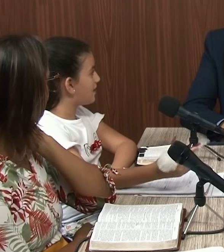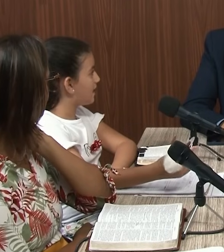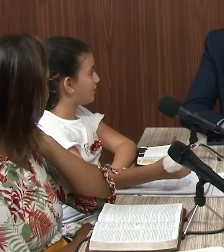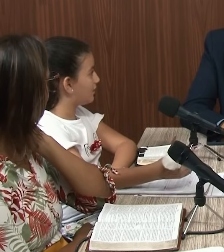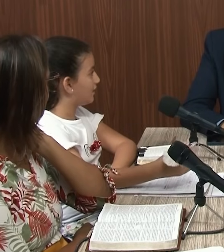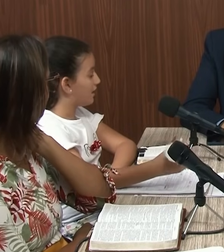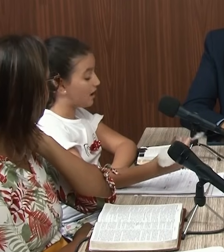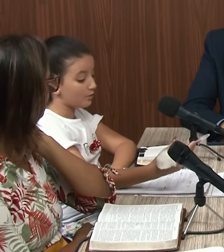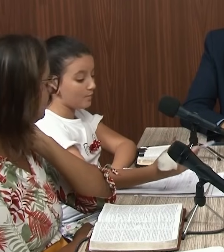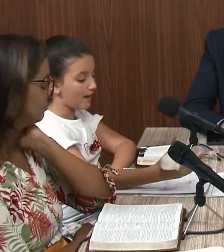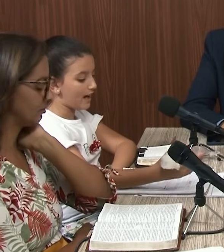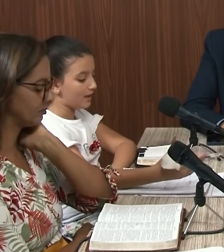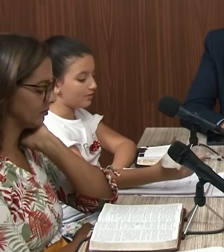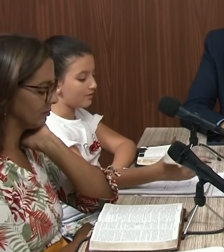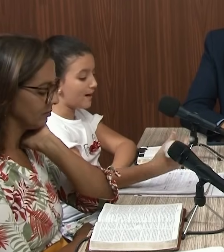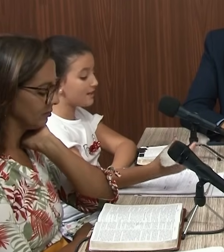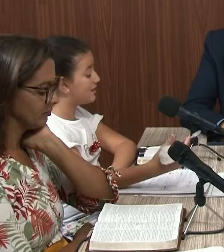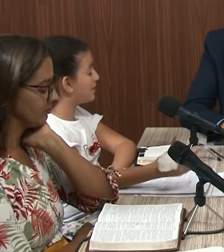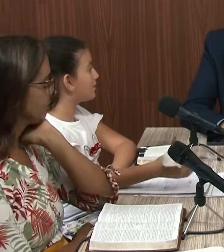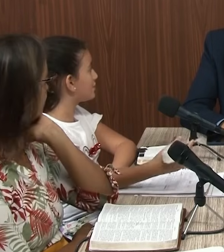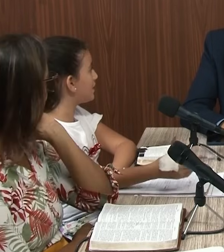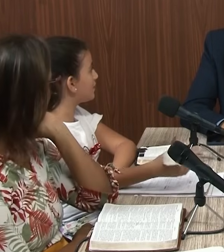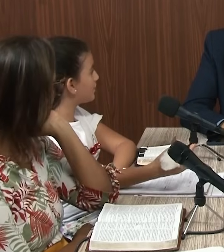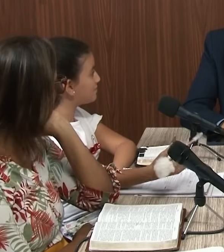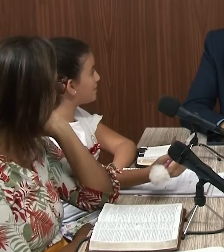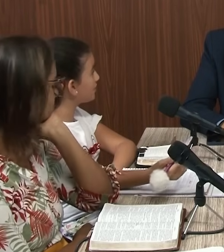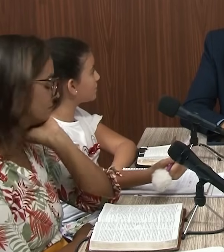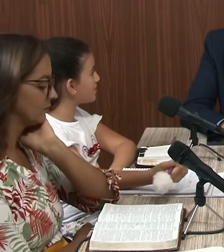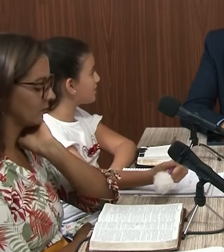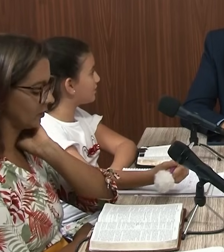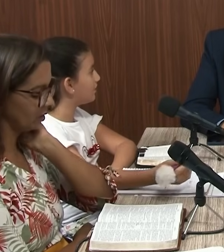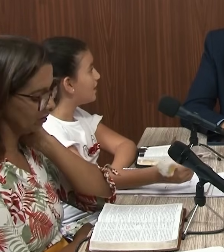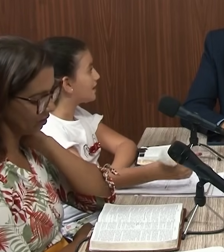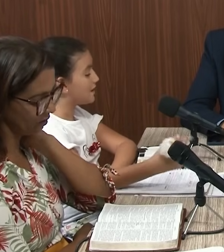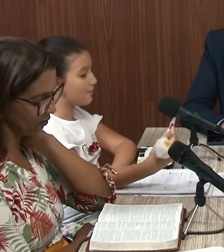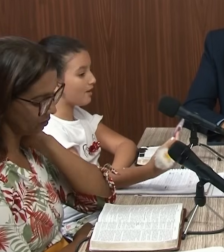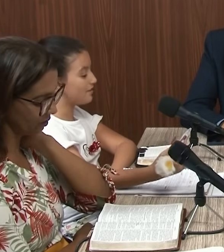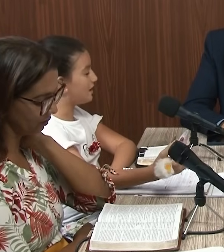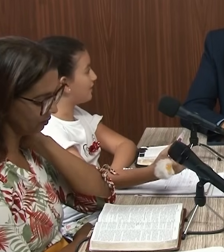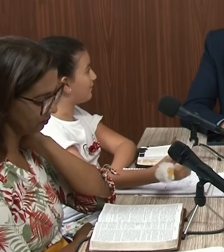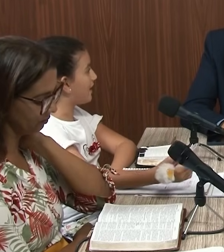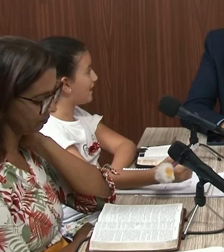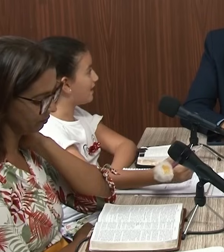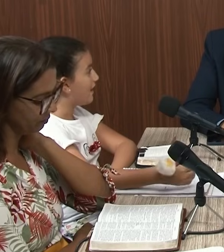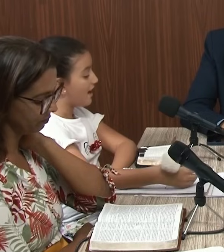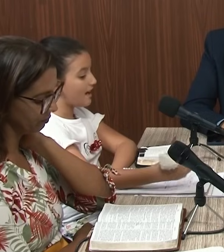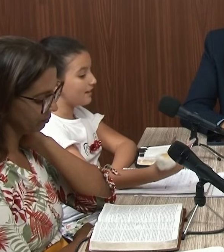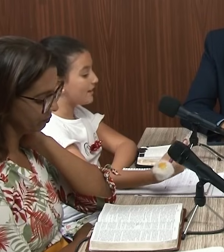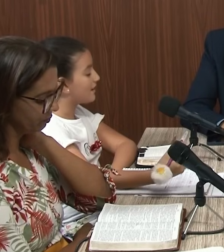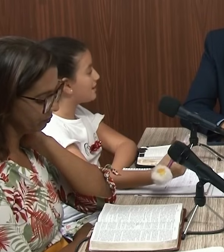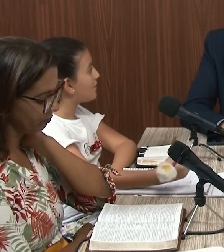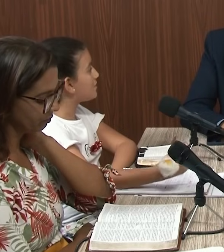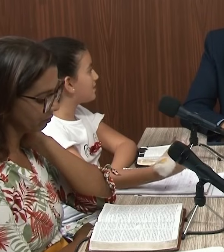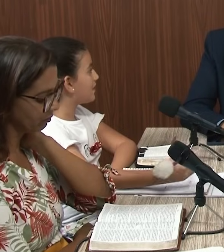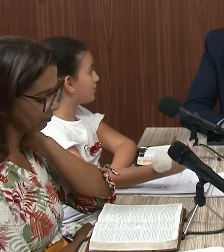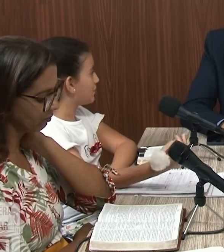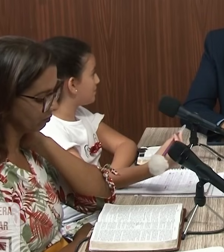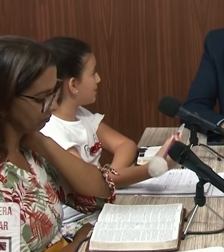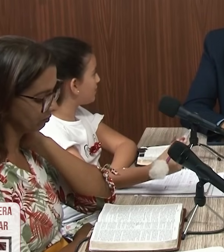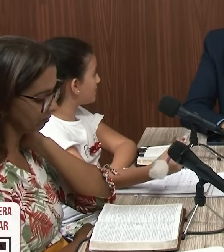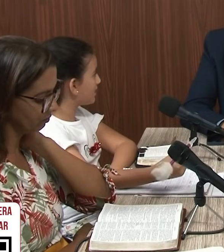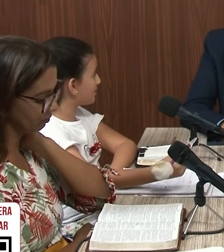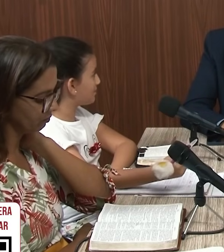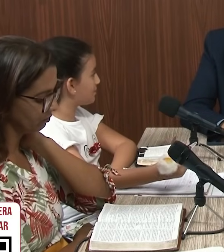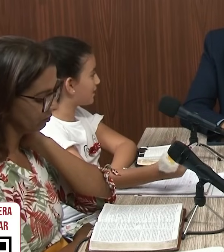do deserto, que é do pecado, mas sim o cheiro do Espírito Santo, que para onde ela vai, ela tem que ter o cheiro